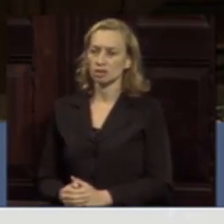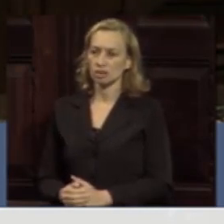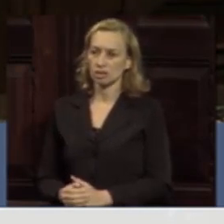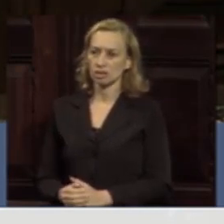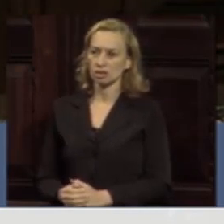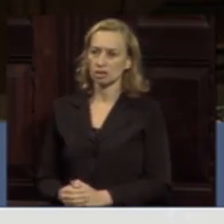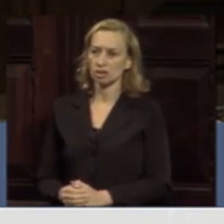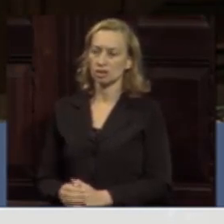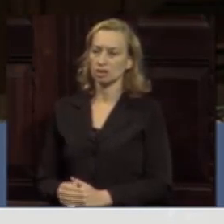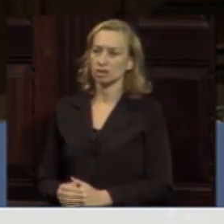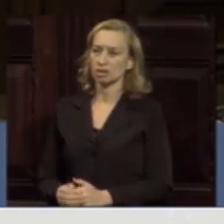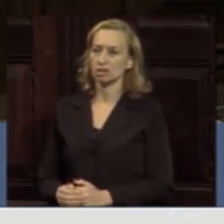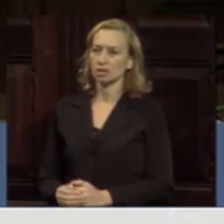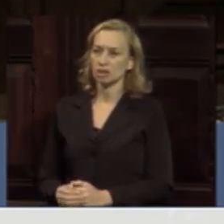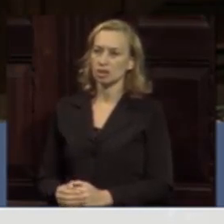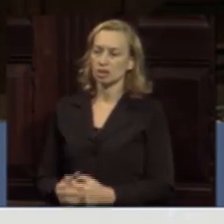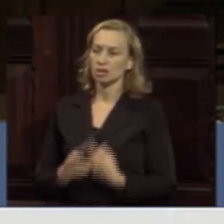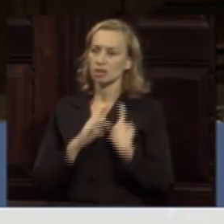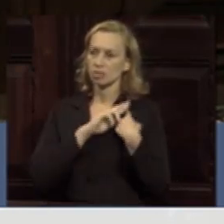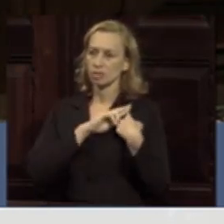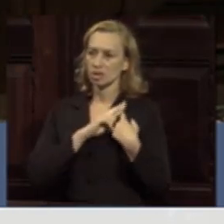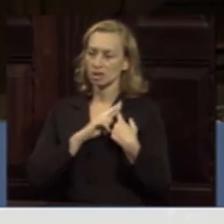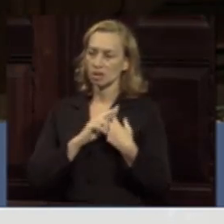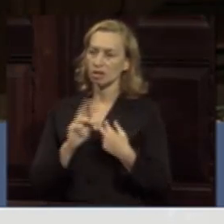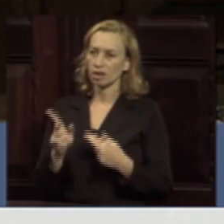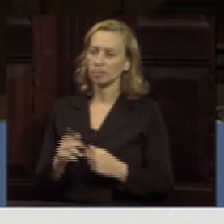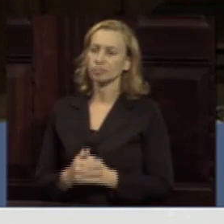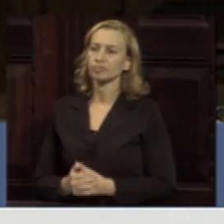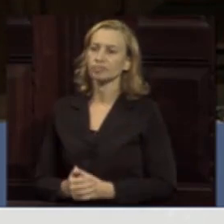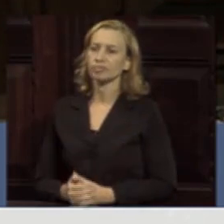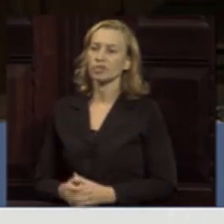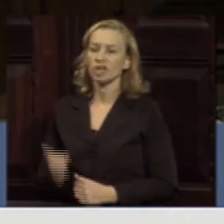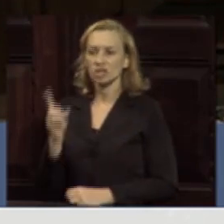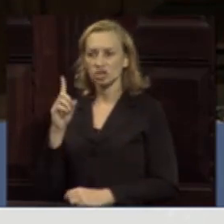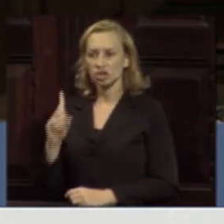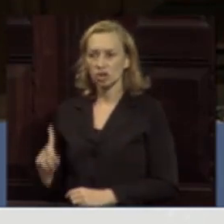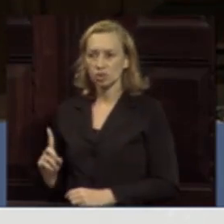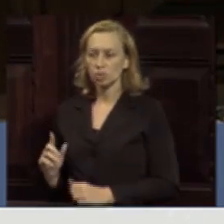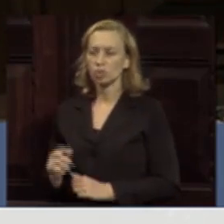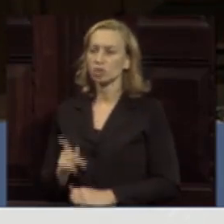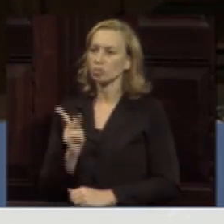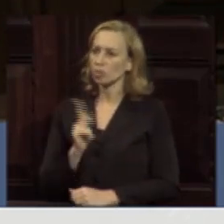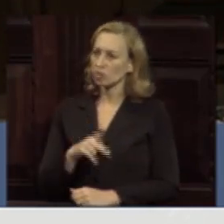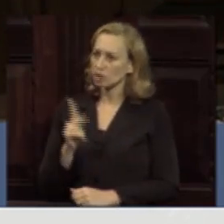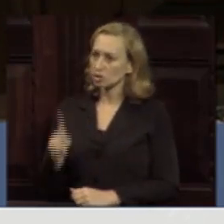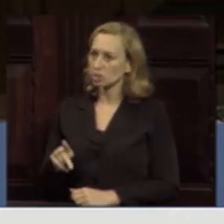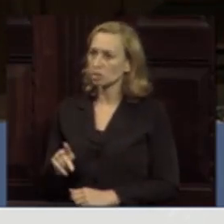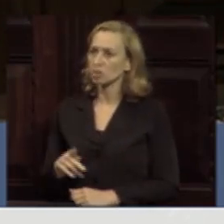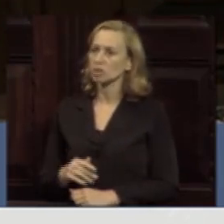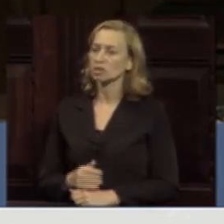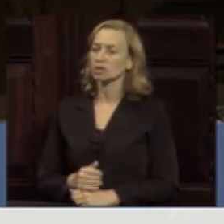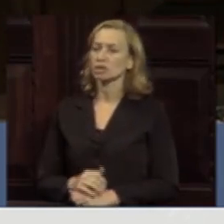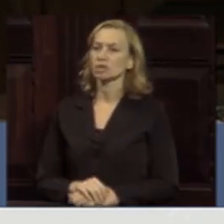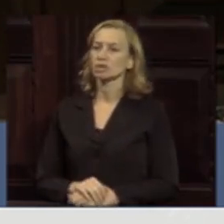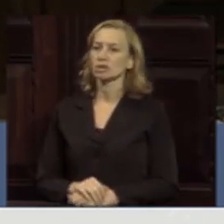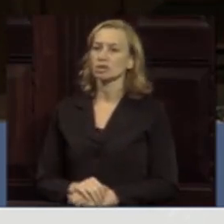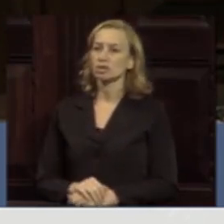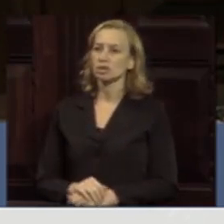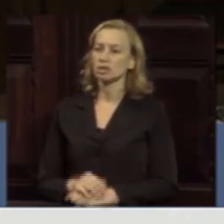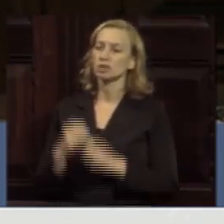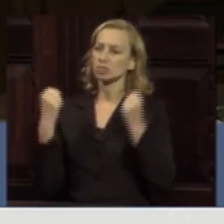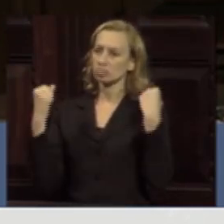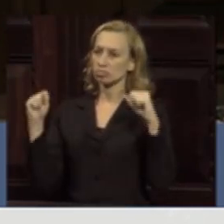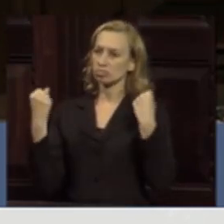fizeram representar no ato. A direção da escola, professor Diogo Coelho, meu colega, professor de educação